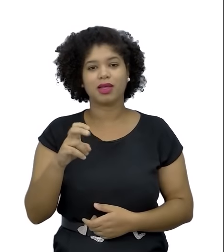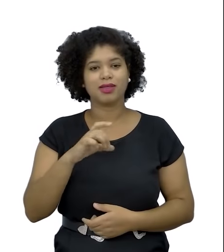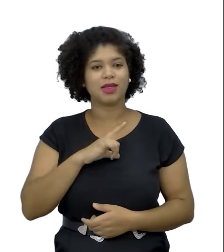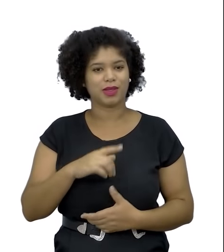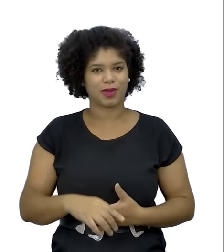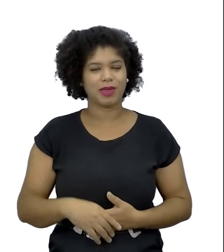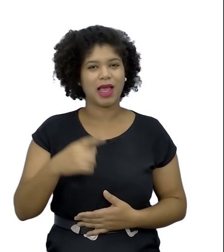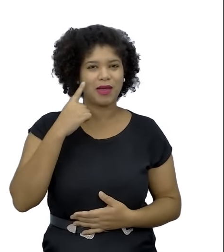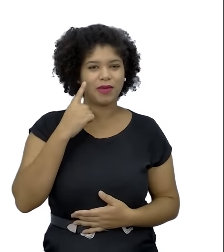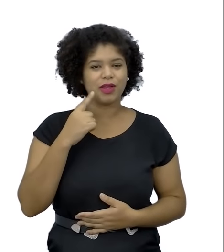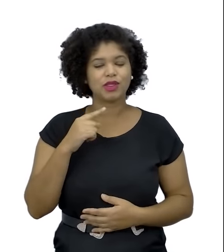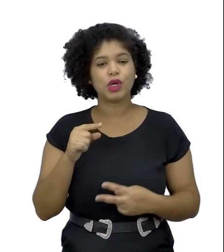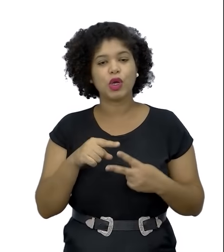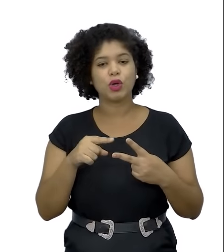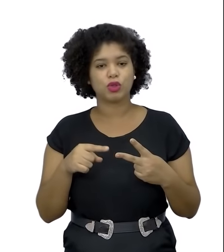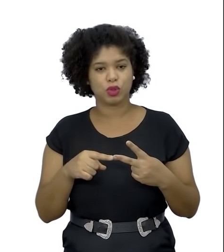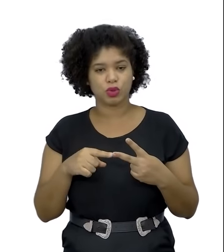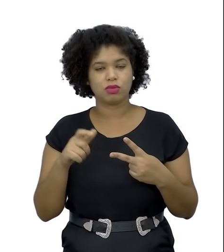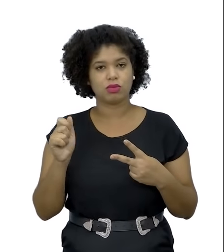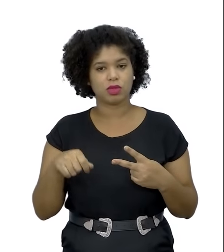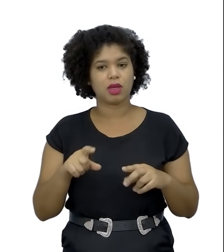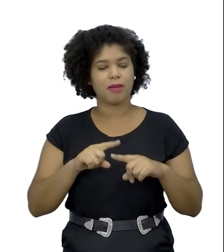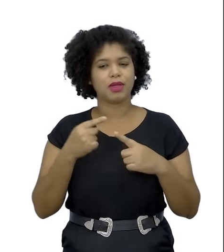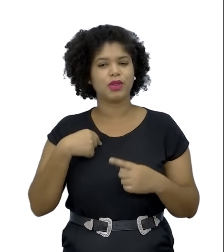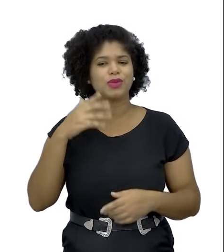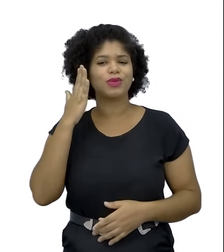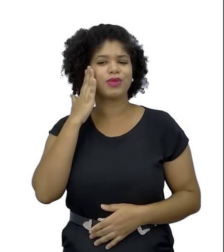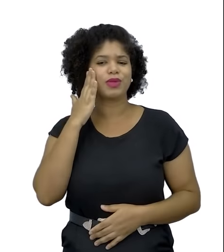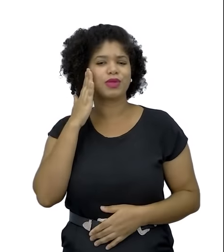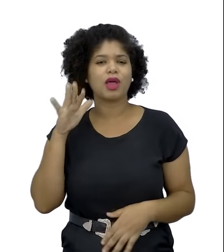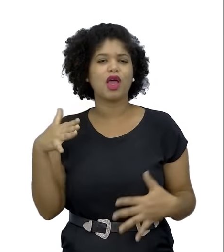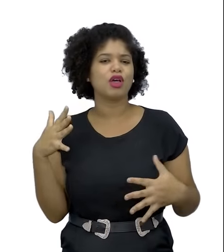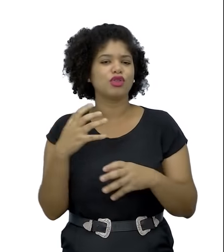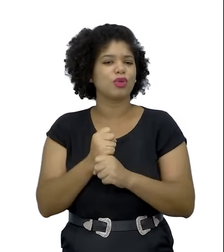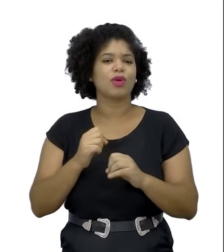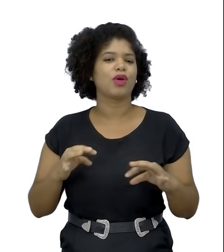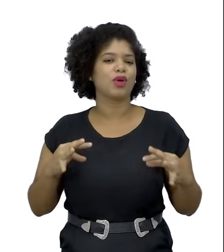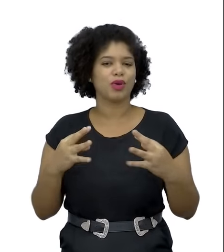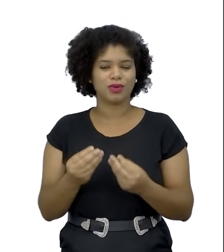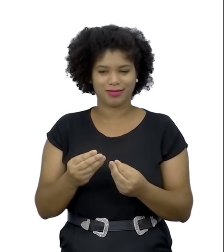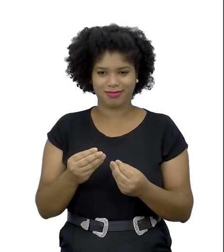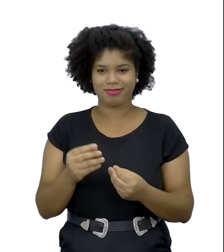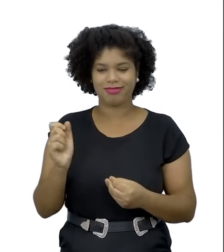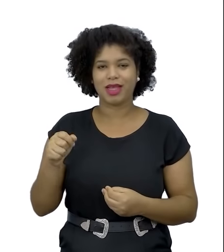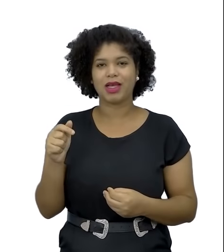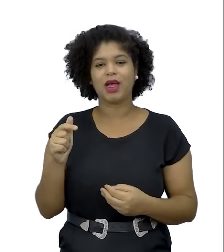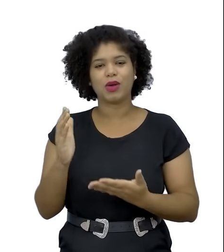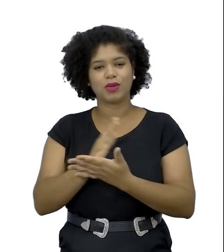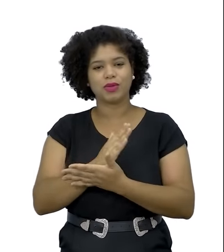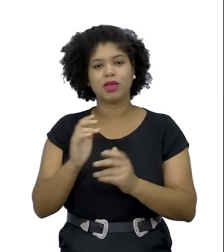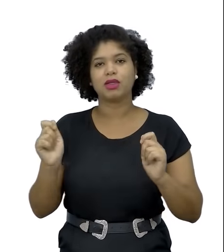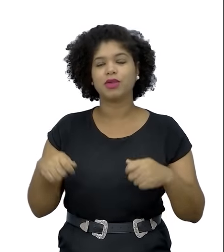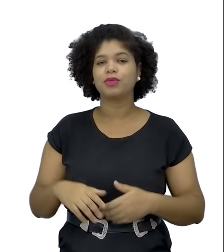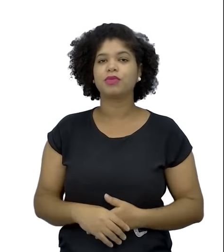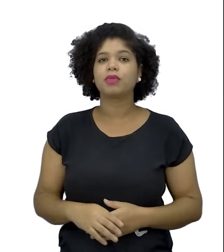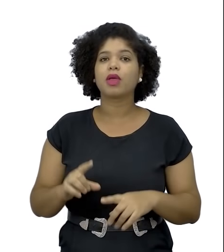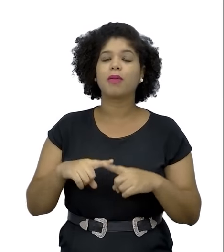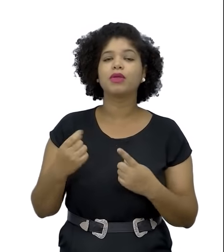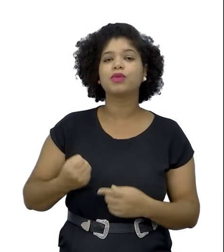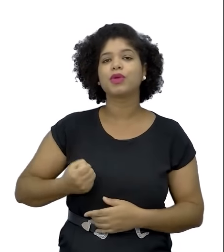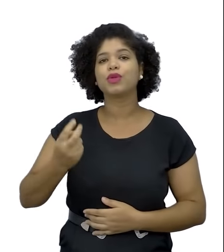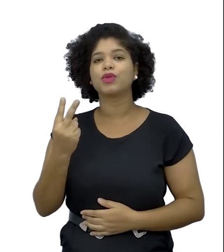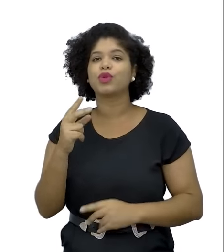nós temos as duas partes e precisamos saber qual é o todo dessa situação problema. O problema